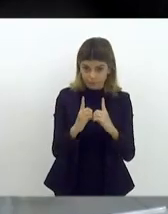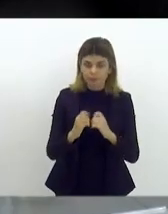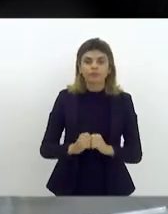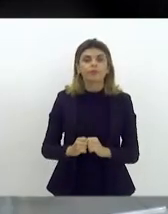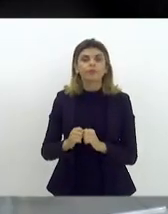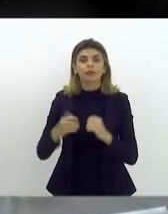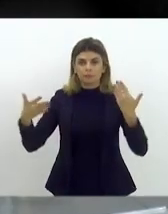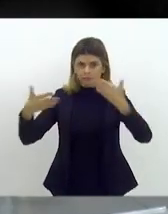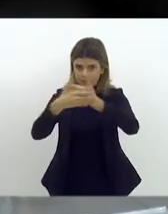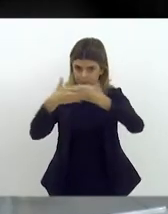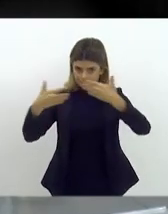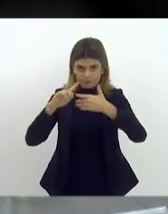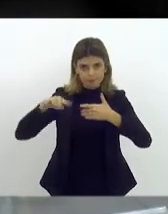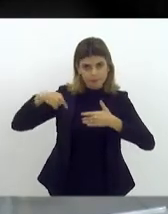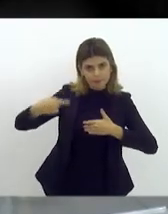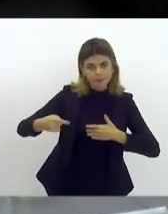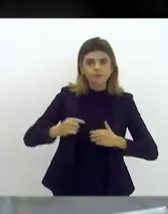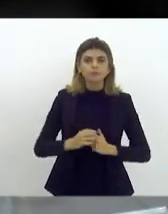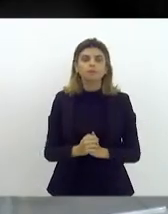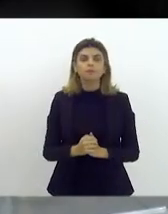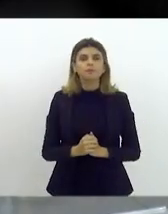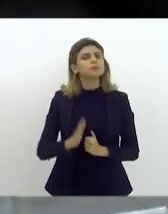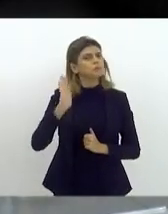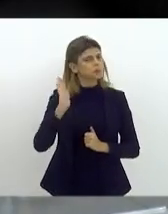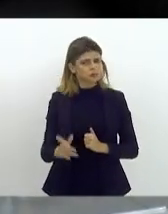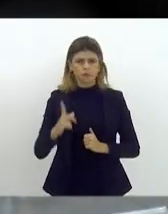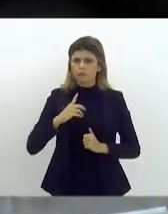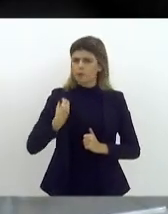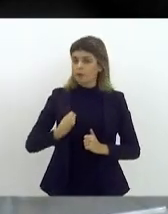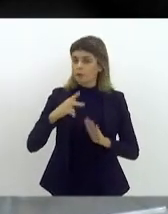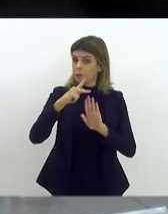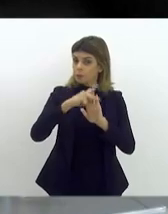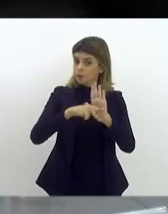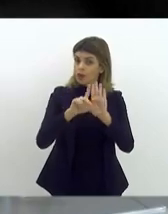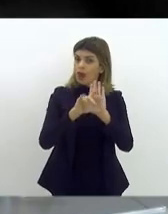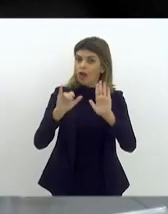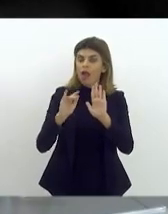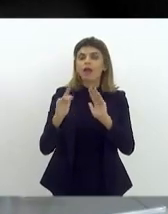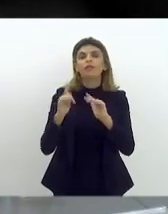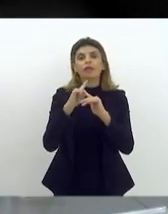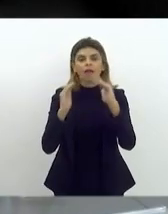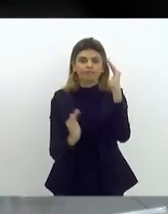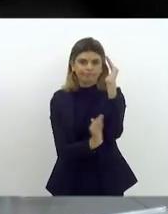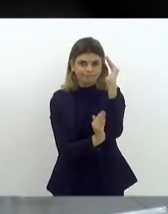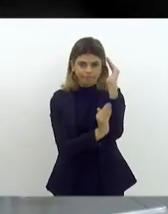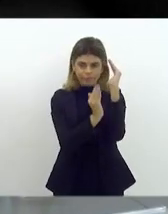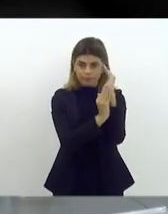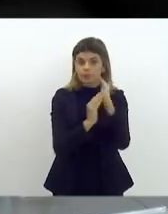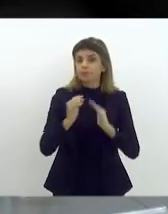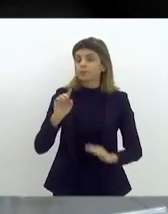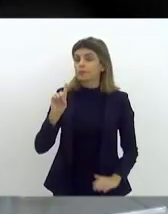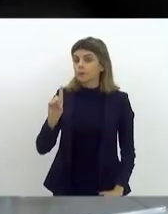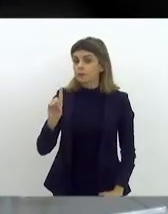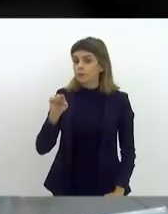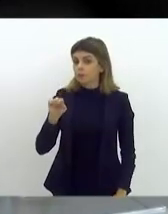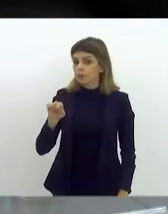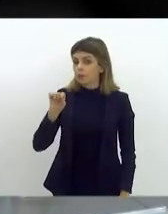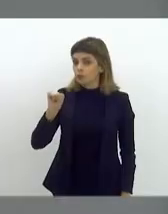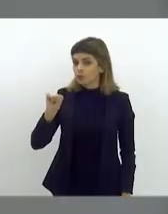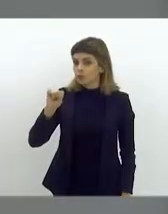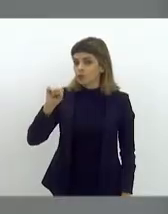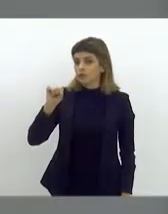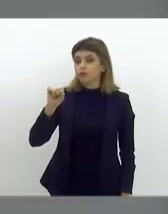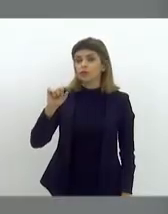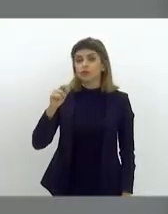passar o próximo por favor então a gente já tem aí um projeto de lei entre alimentação que é o projeto de lei 1891 de 2003